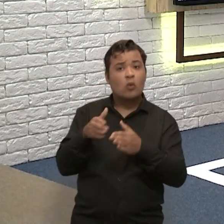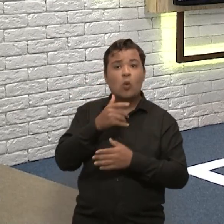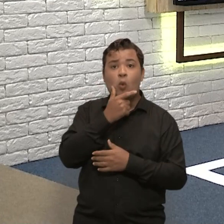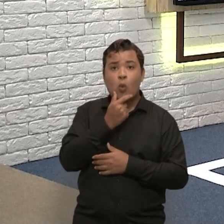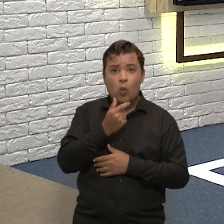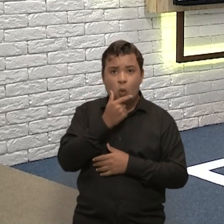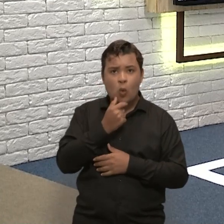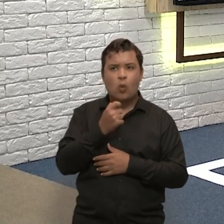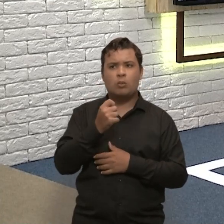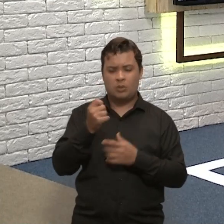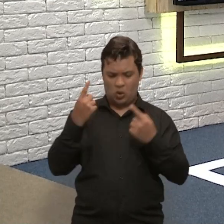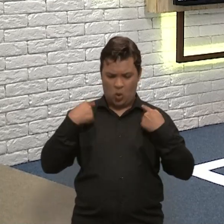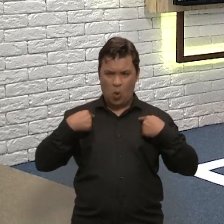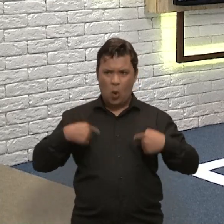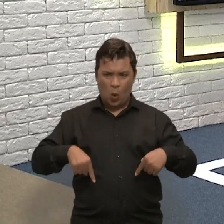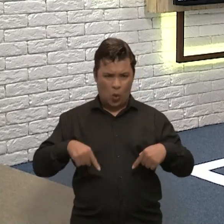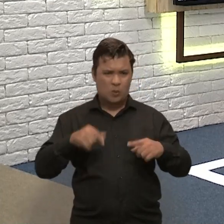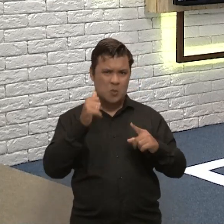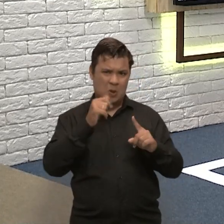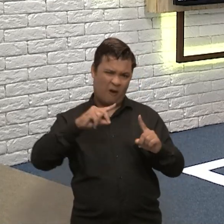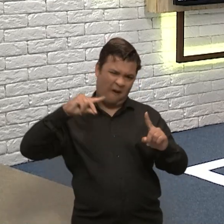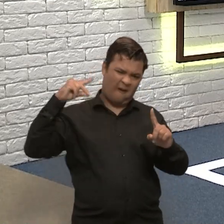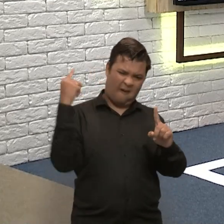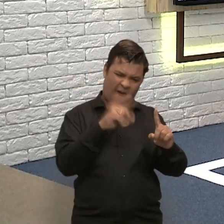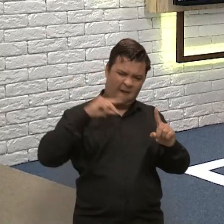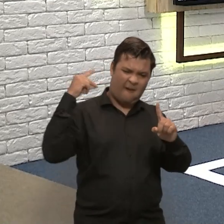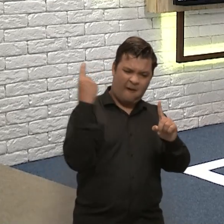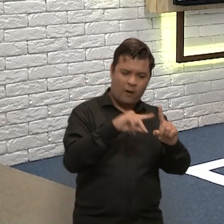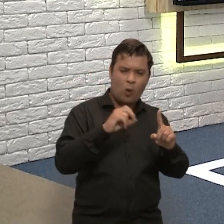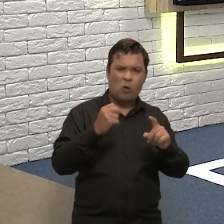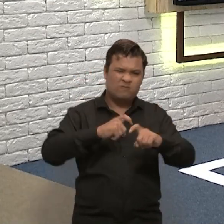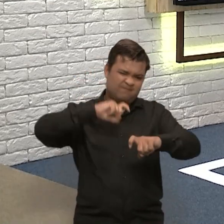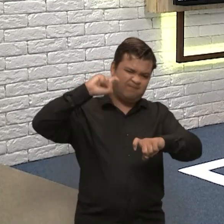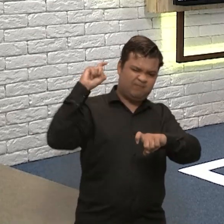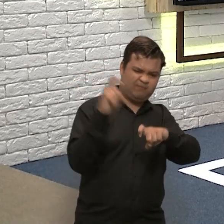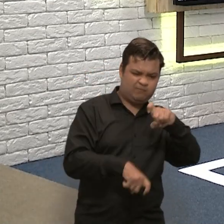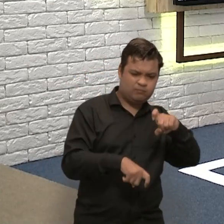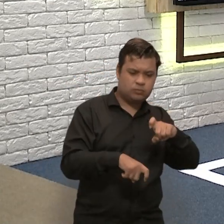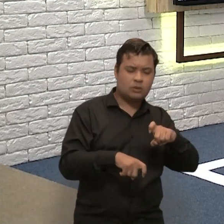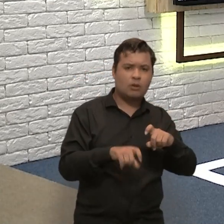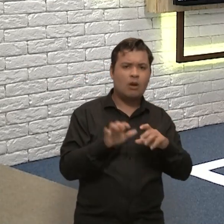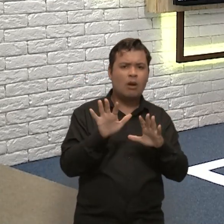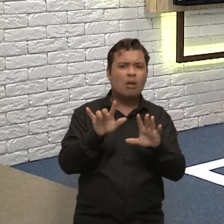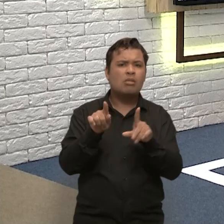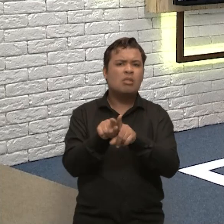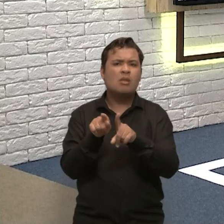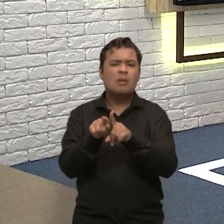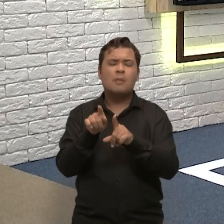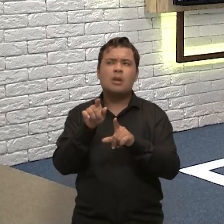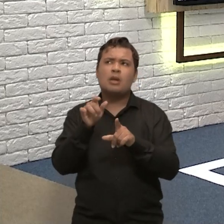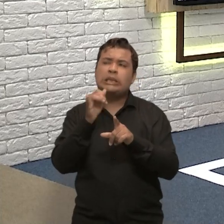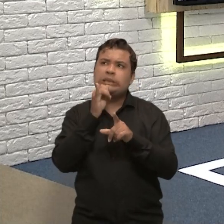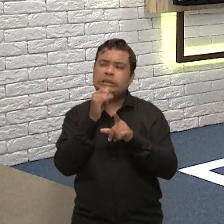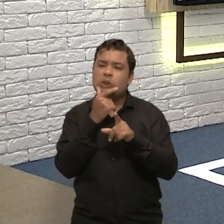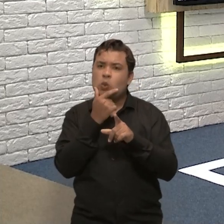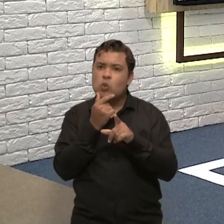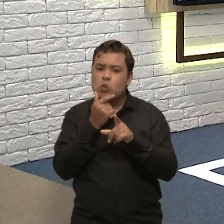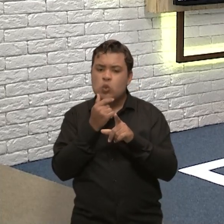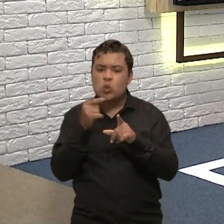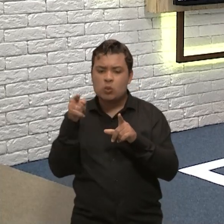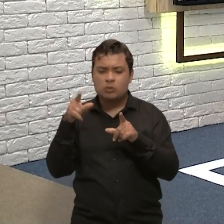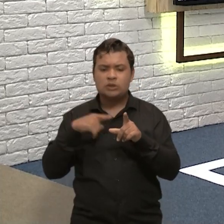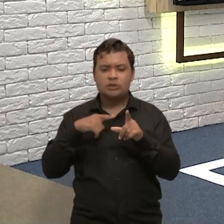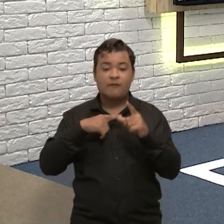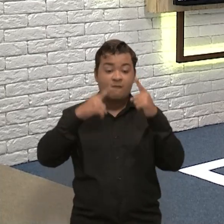violências físicas, né, ou violências sexuais contra mulheres, ou homens também que fazem